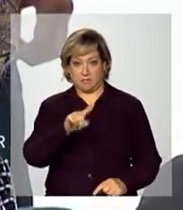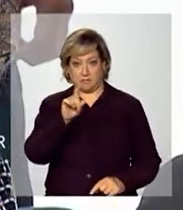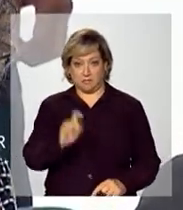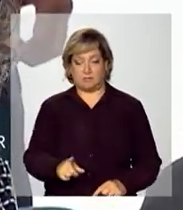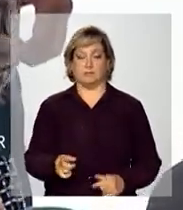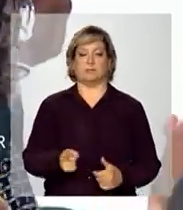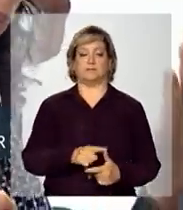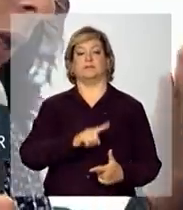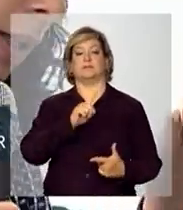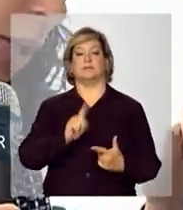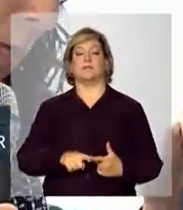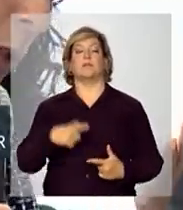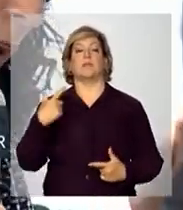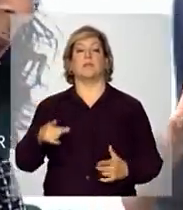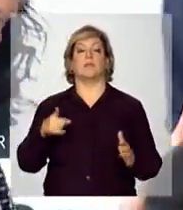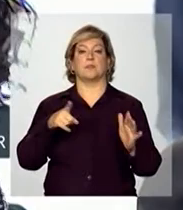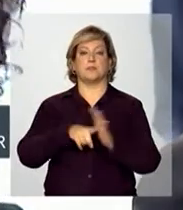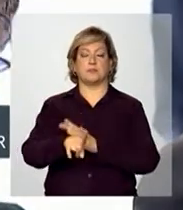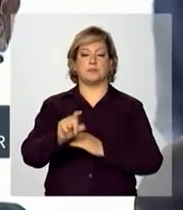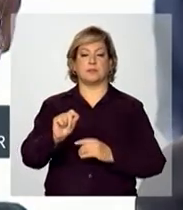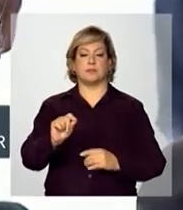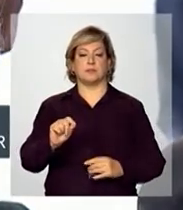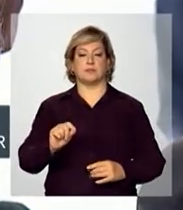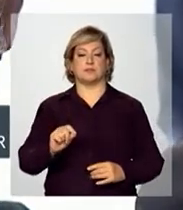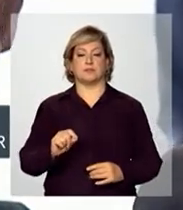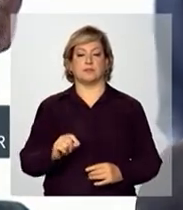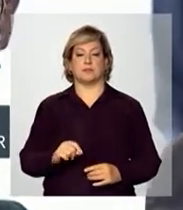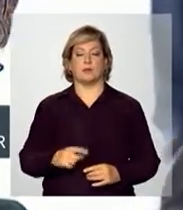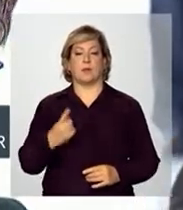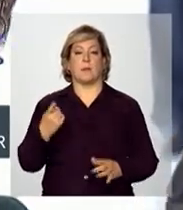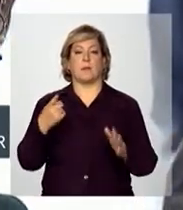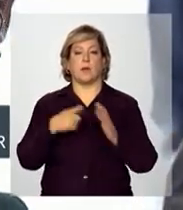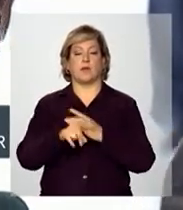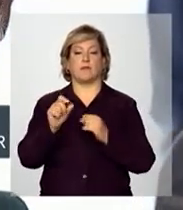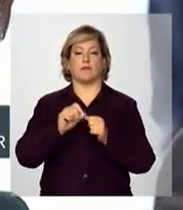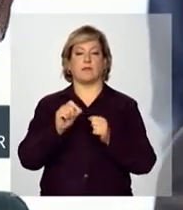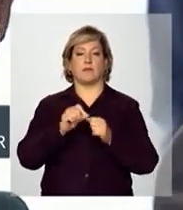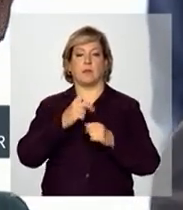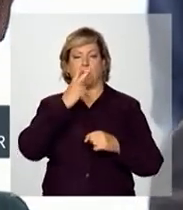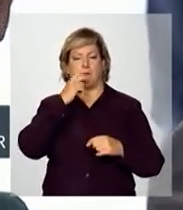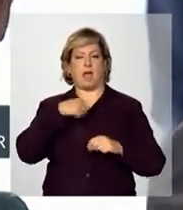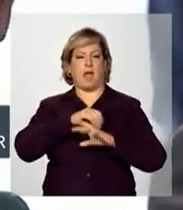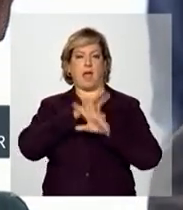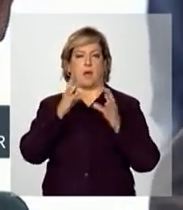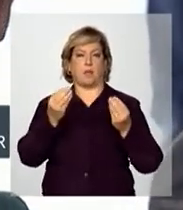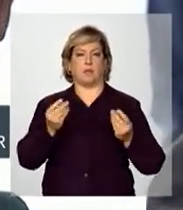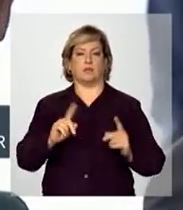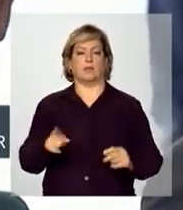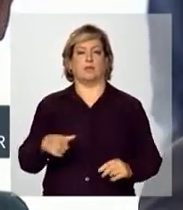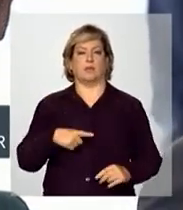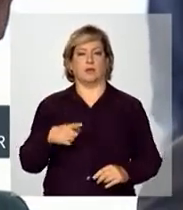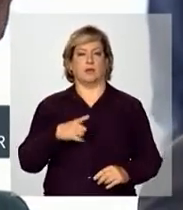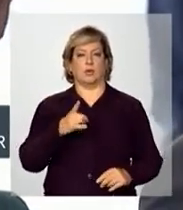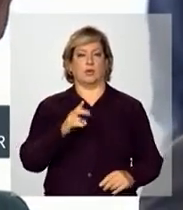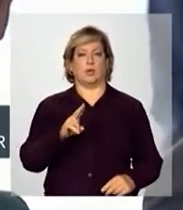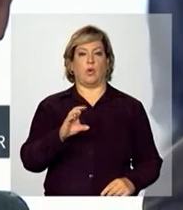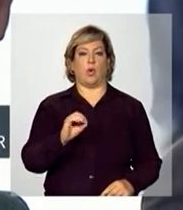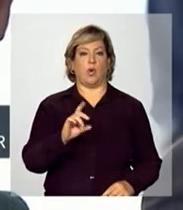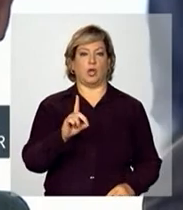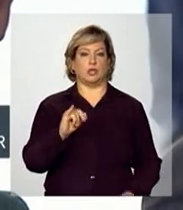pergunta é na idade mais para insistir uma pergunta que foi feita e eu acho que ela não foi respondida por Doutor Odilon